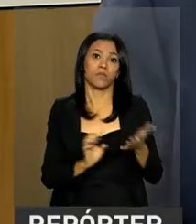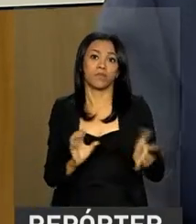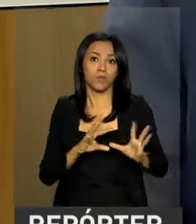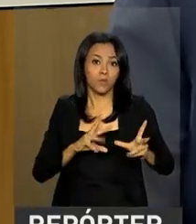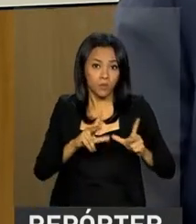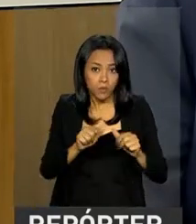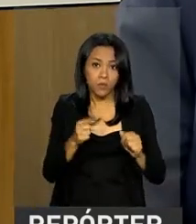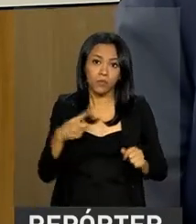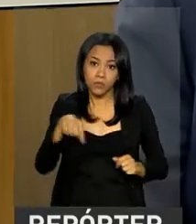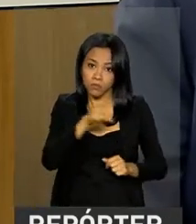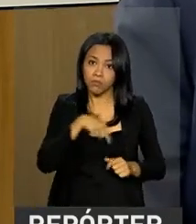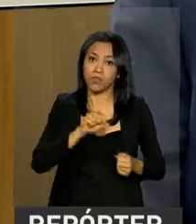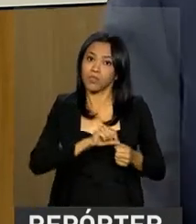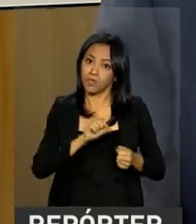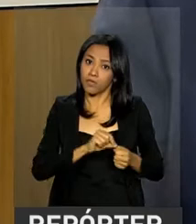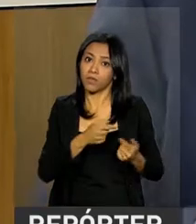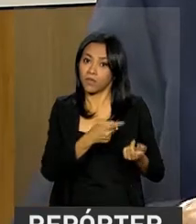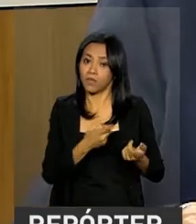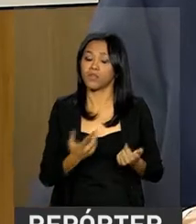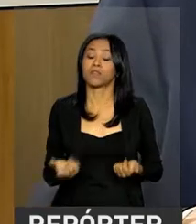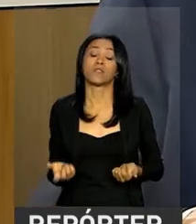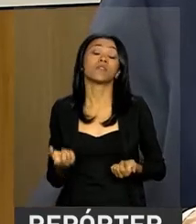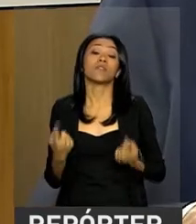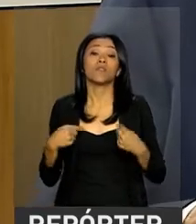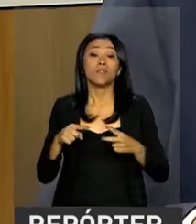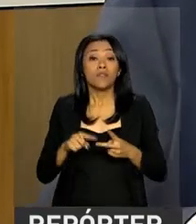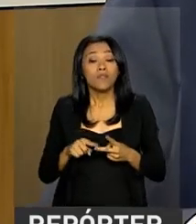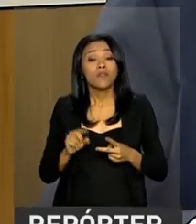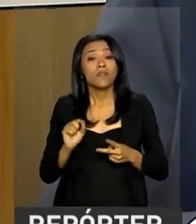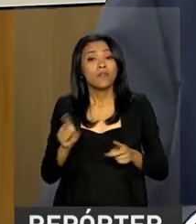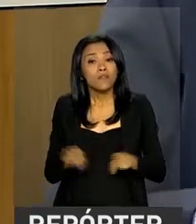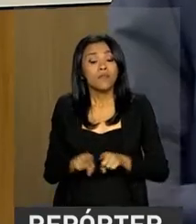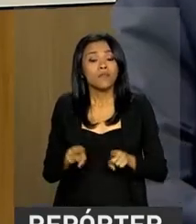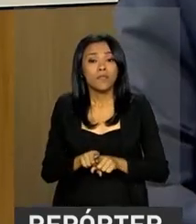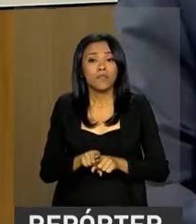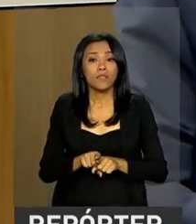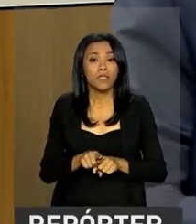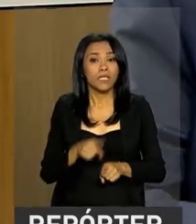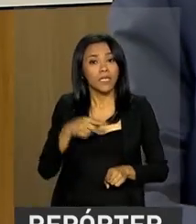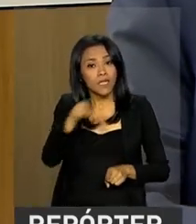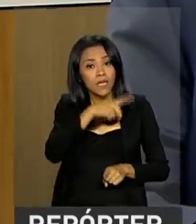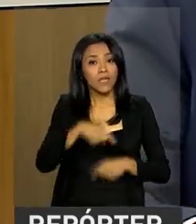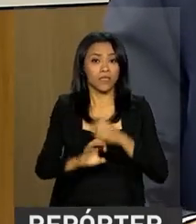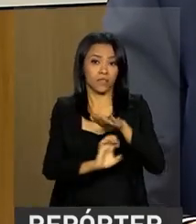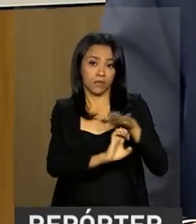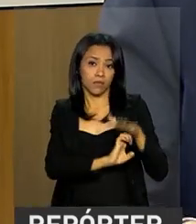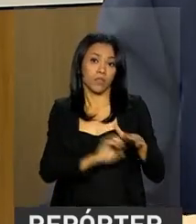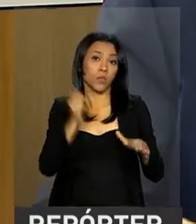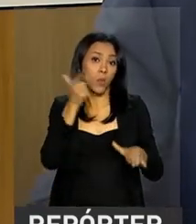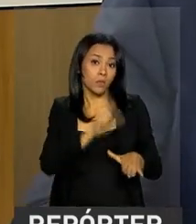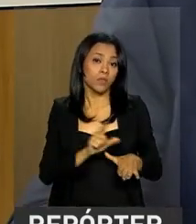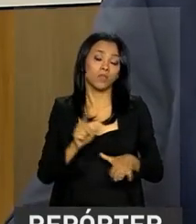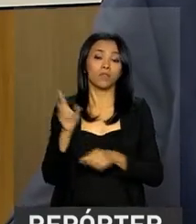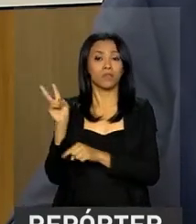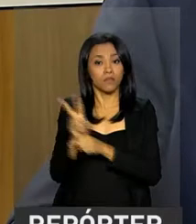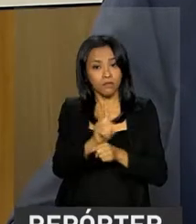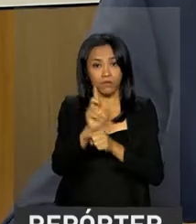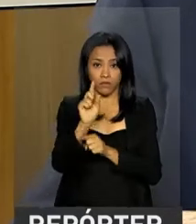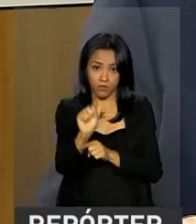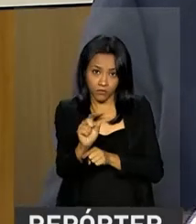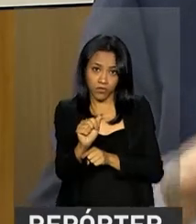aquilo que é criar pelo seu empreendimento é é também que ele possa financiar a juros menores